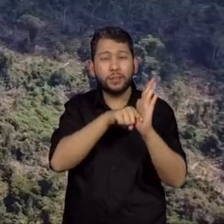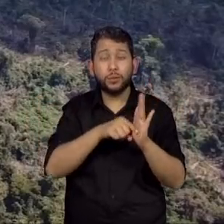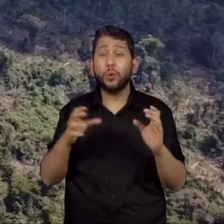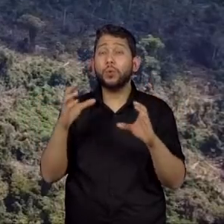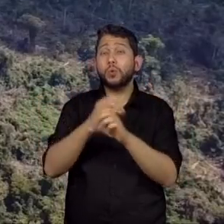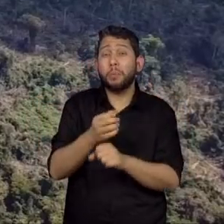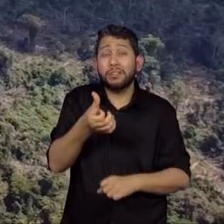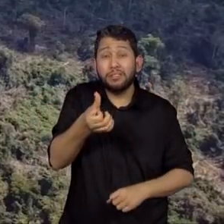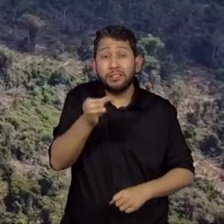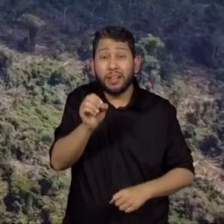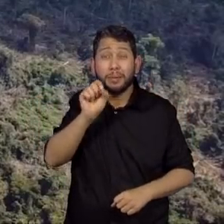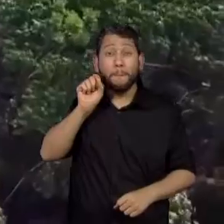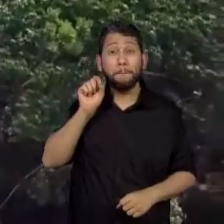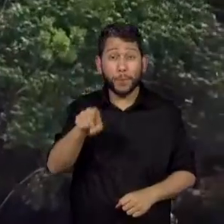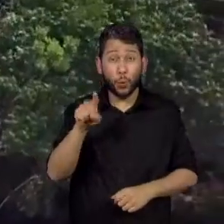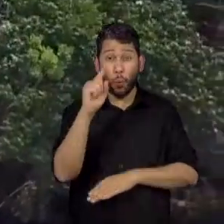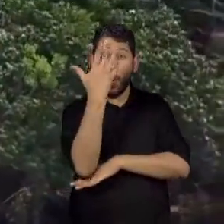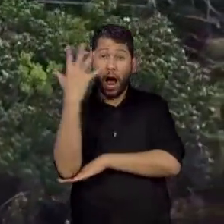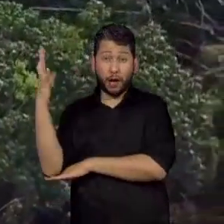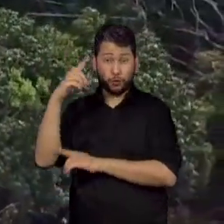mil espécies do planeta,